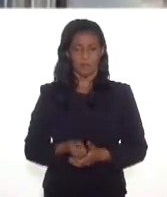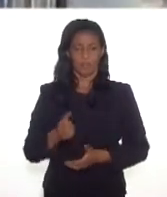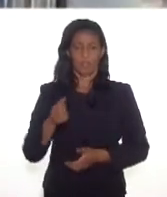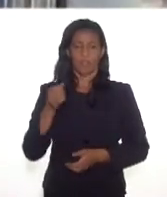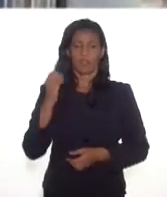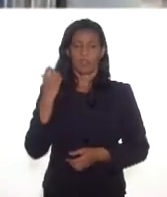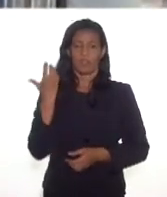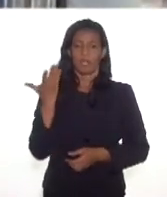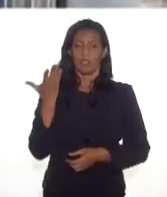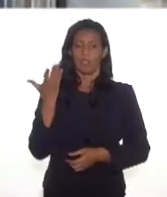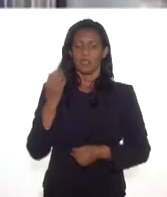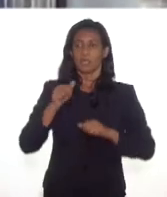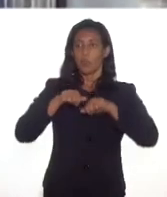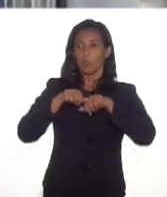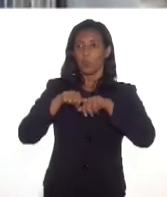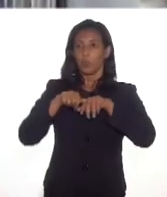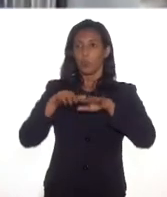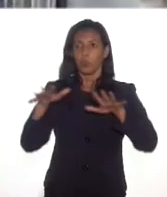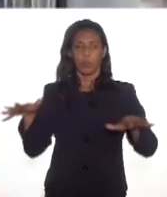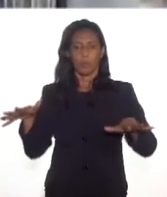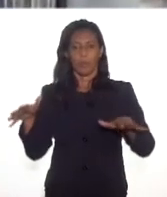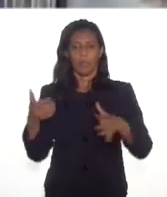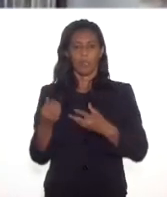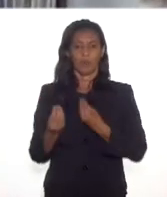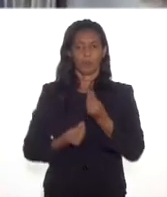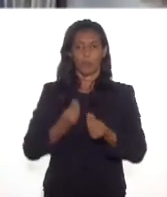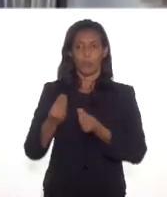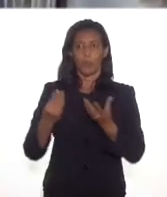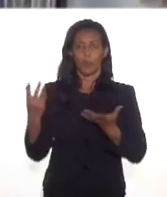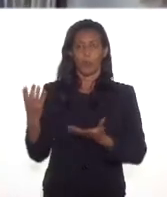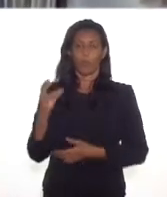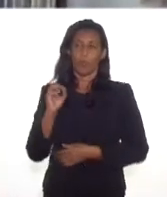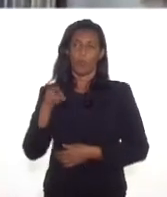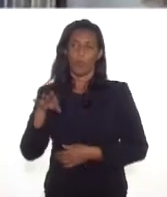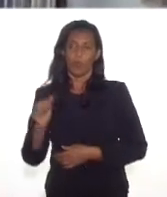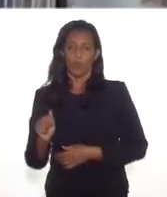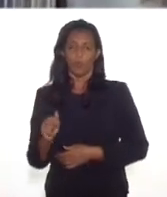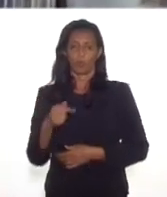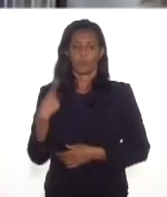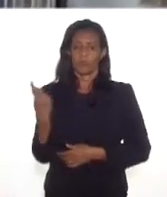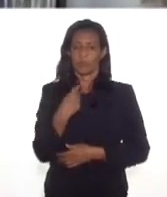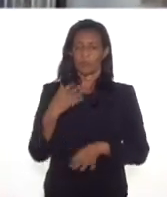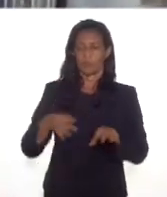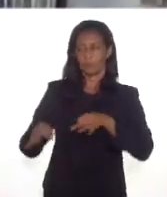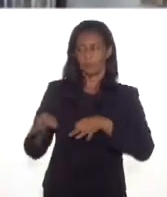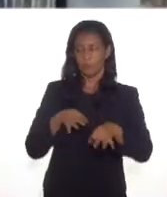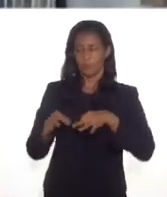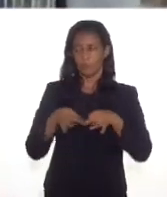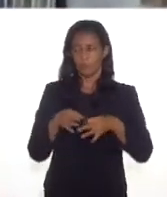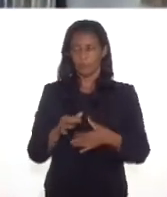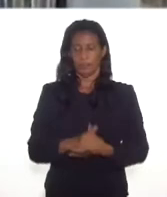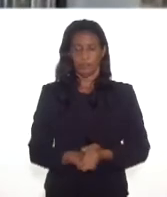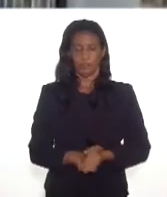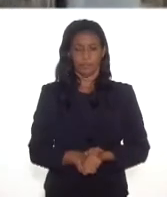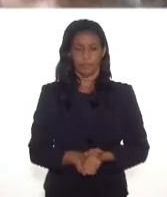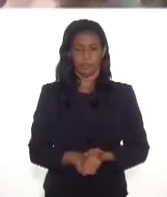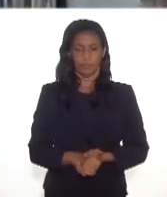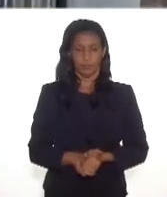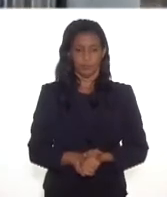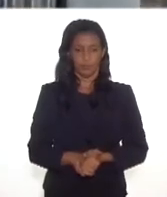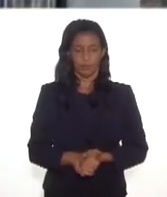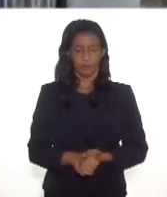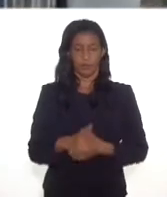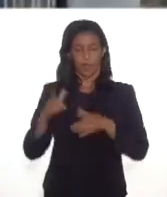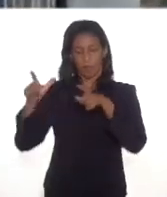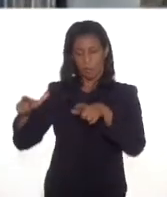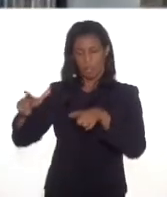ser espraiado, né? Por conta desse nosso projeto. Quer dizer, aquilo dali é uma